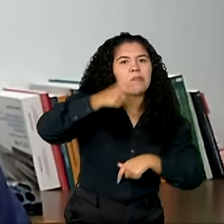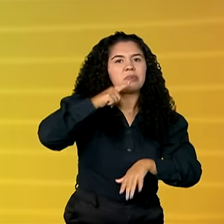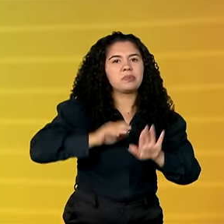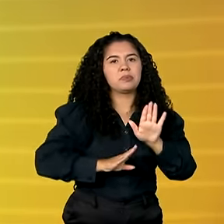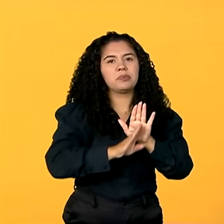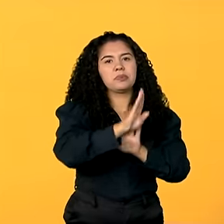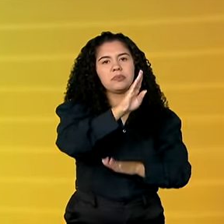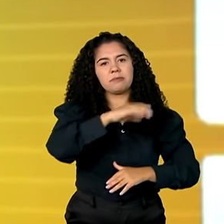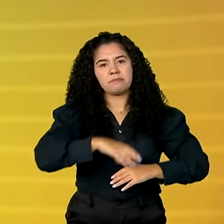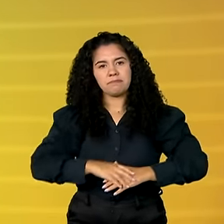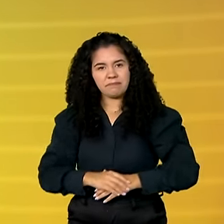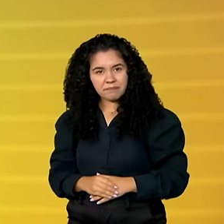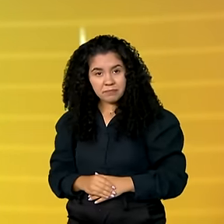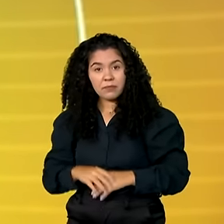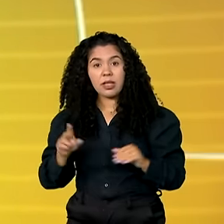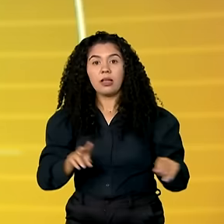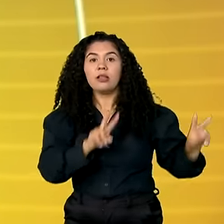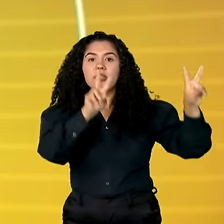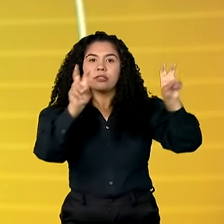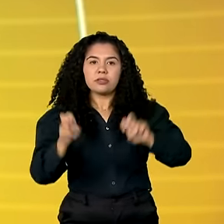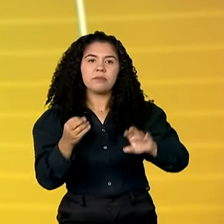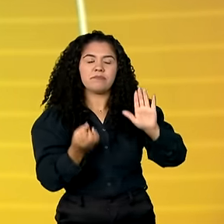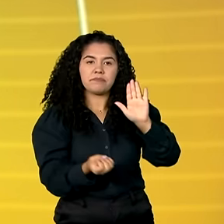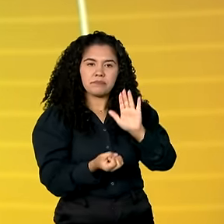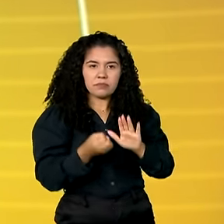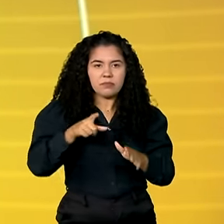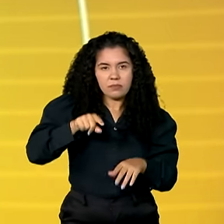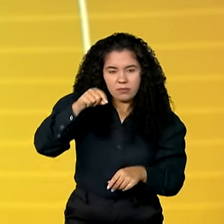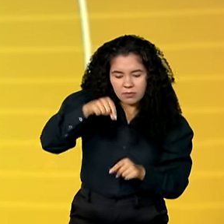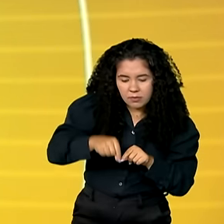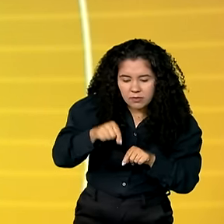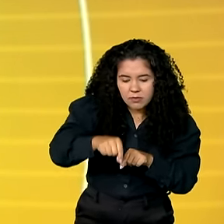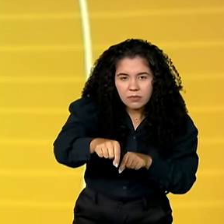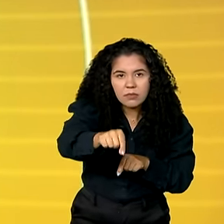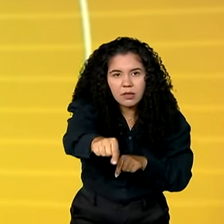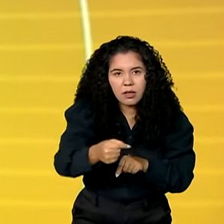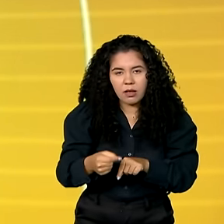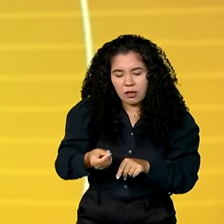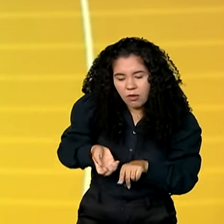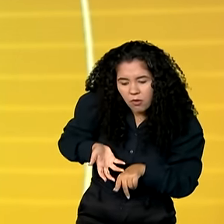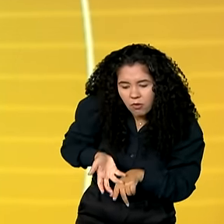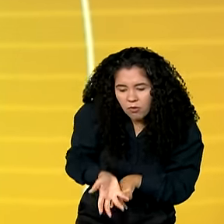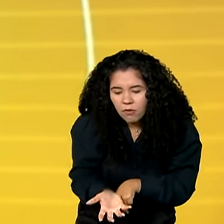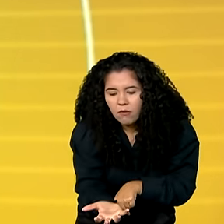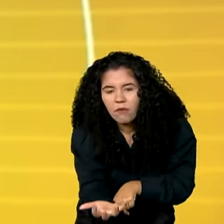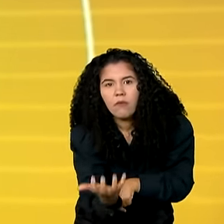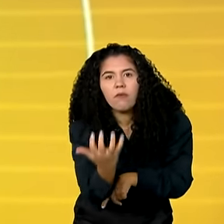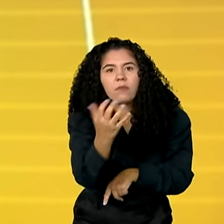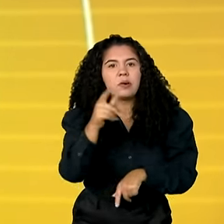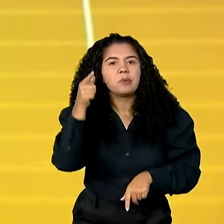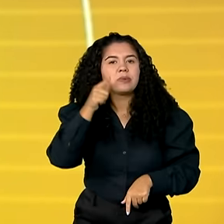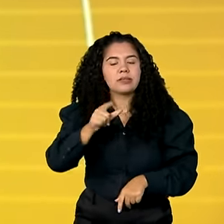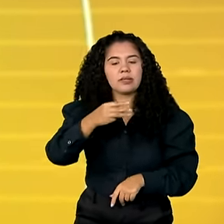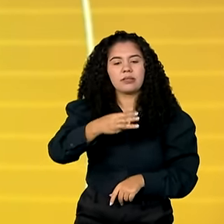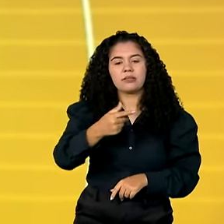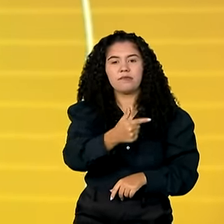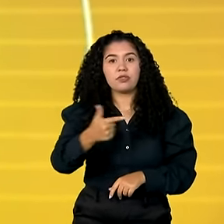elevado. E a produção nacional de grãos deve atingir 322 milhões de toneladas na safra